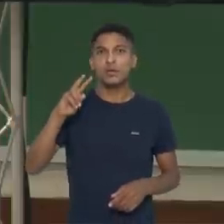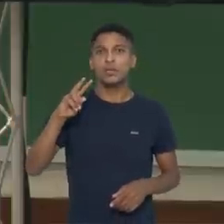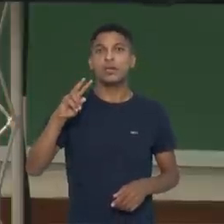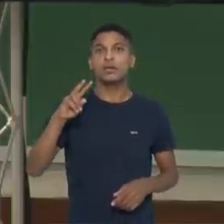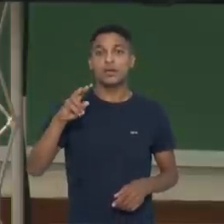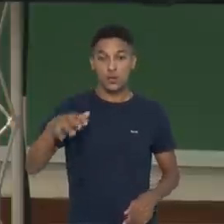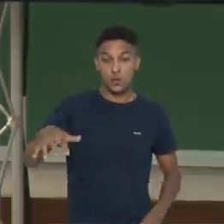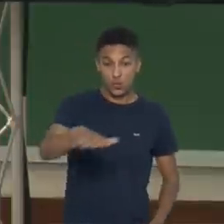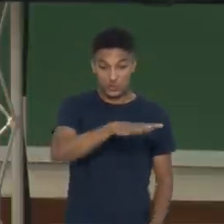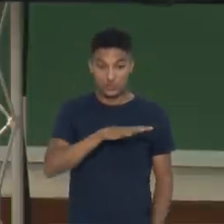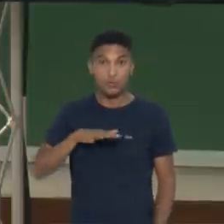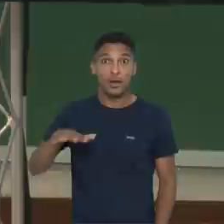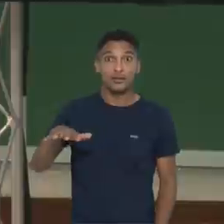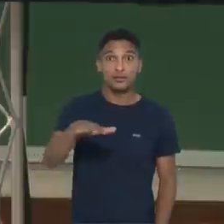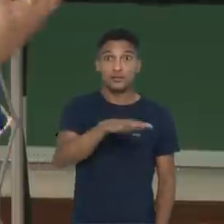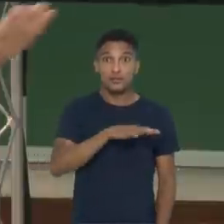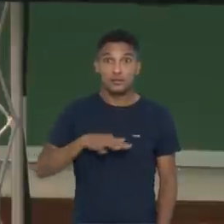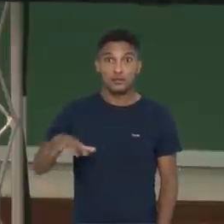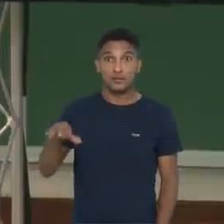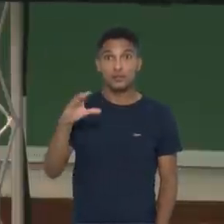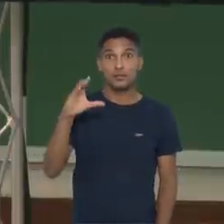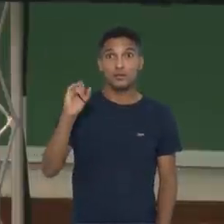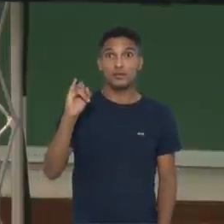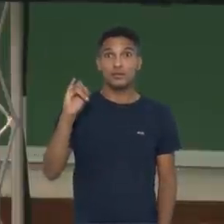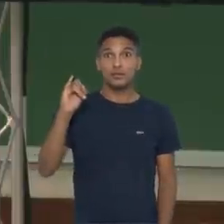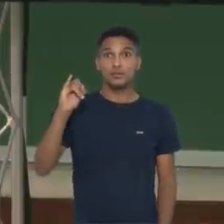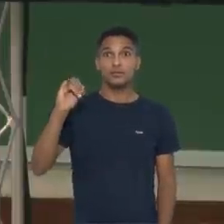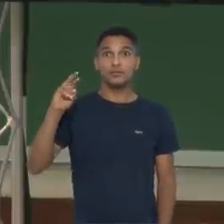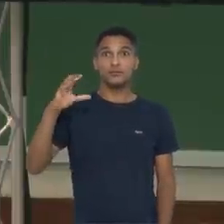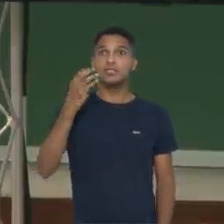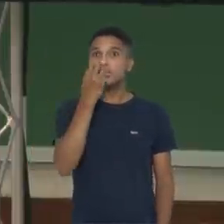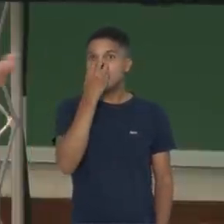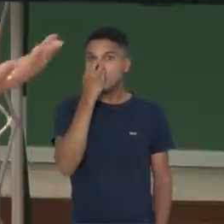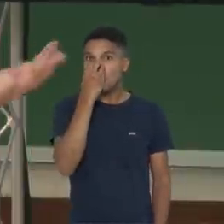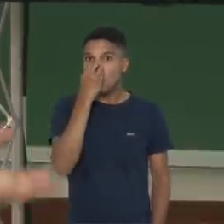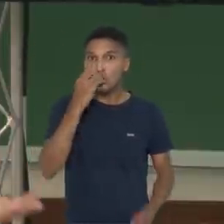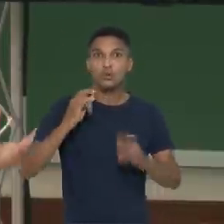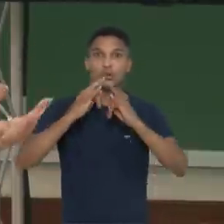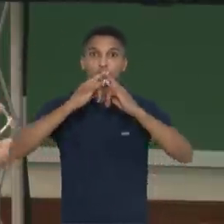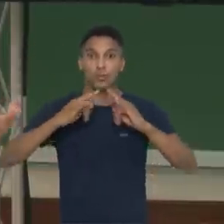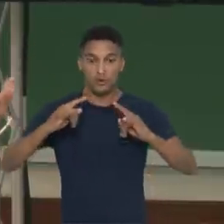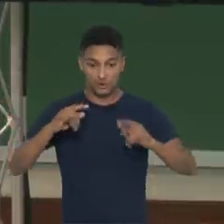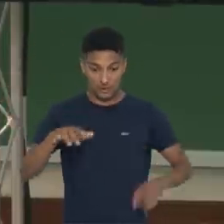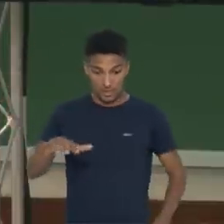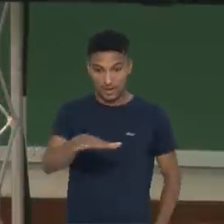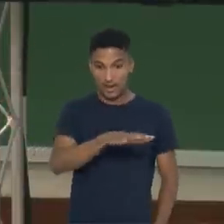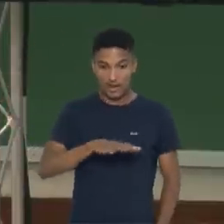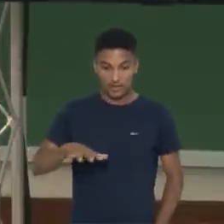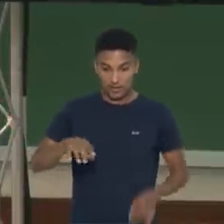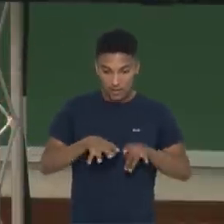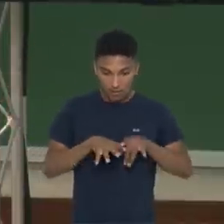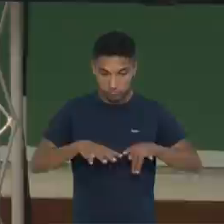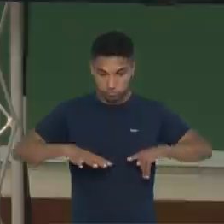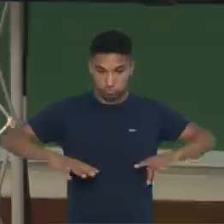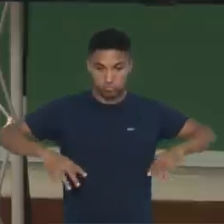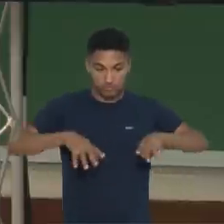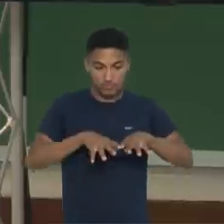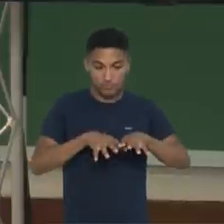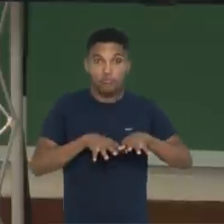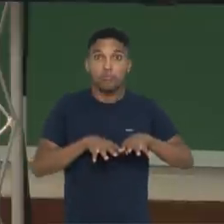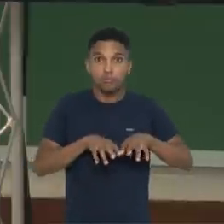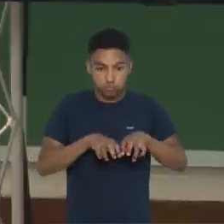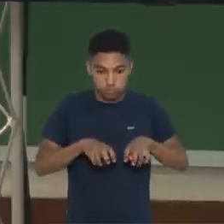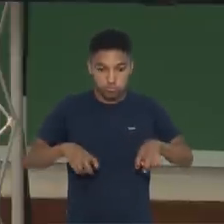né? O espaço do circo, que tem a plateia ao redor, né? Que é o palco do palhaço do circo, né?